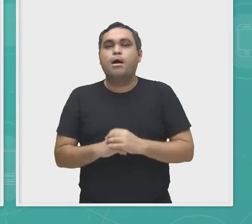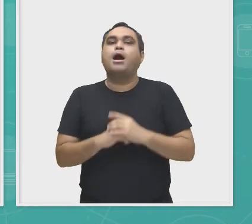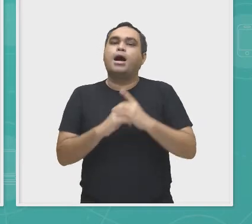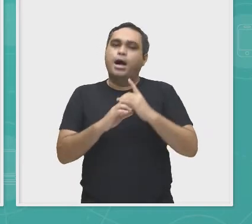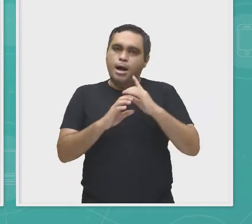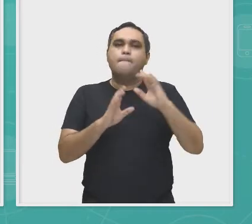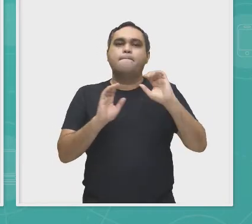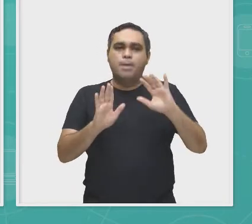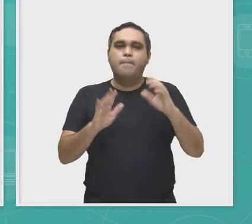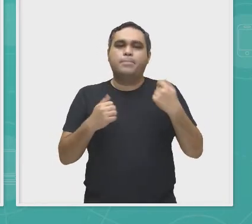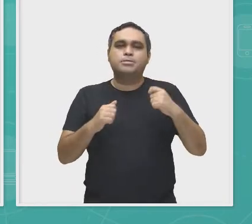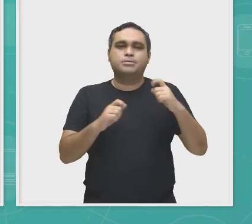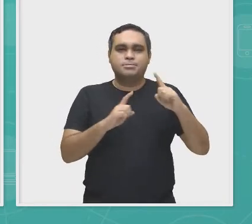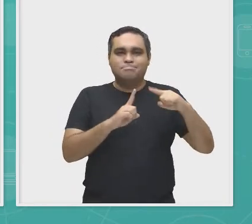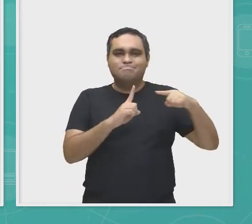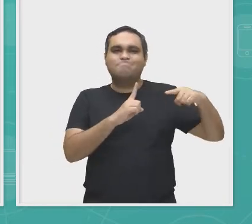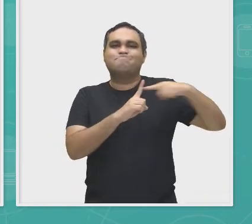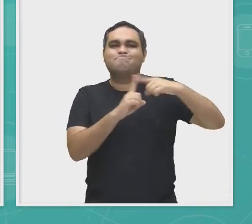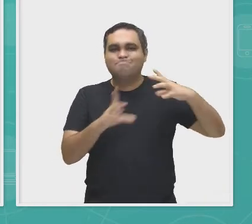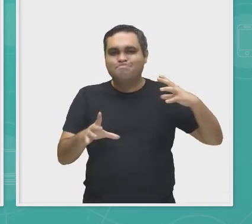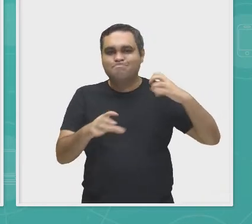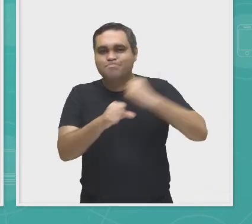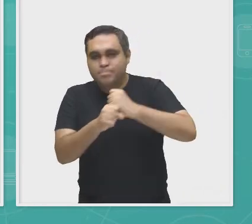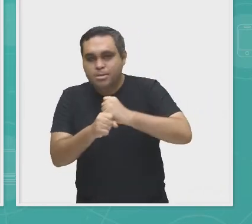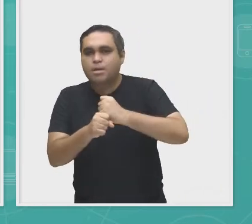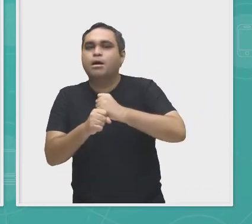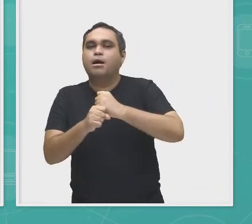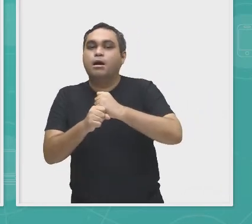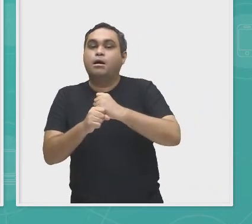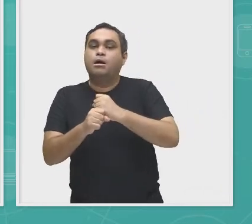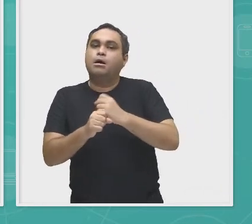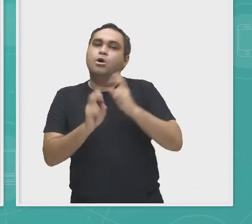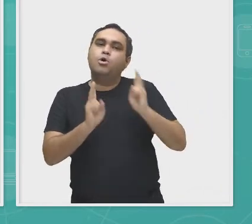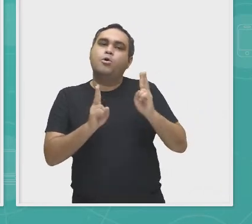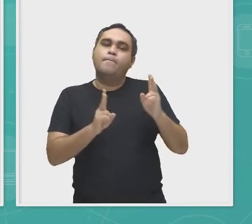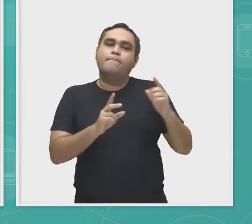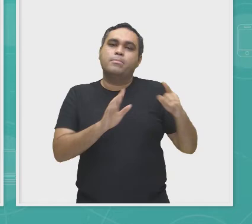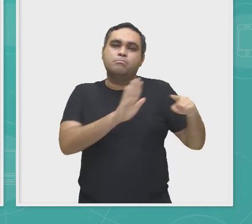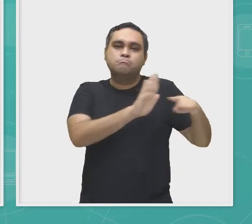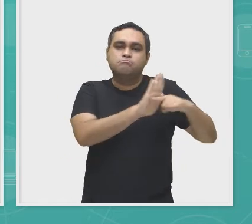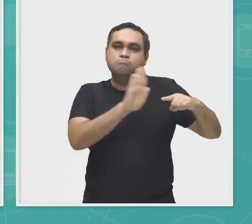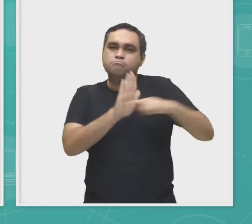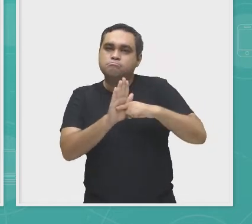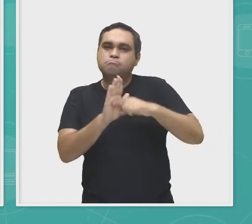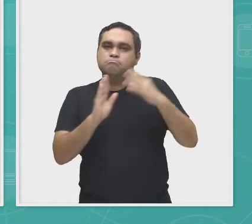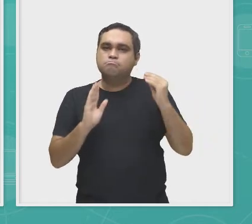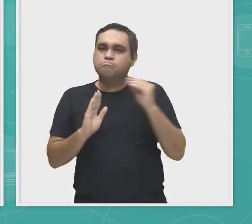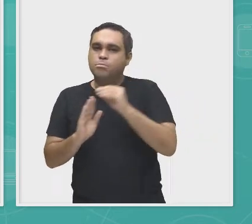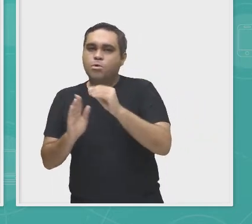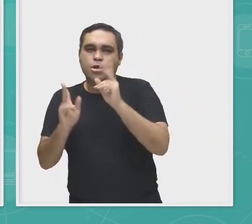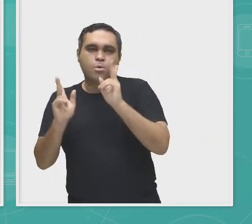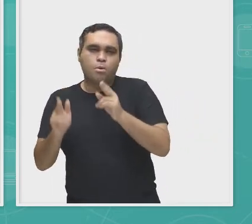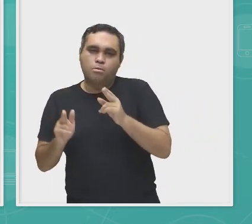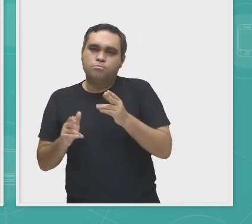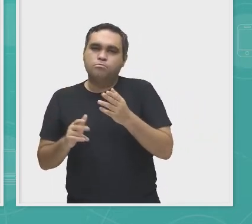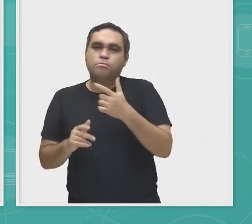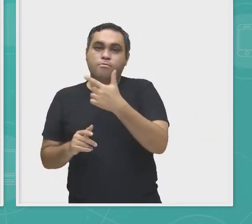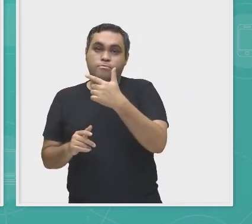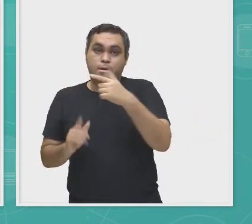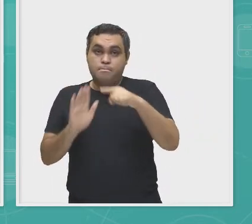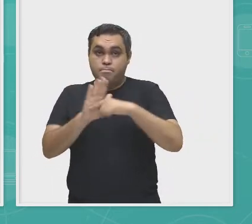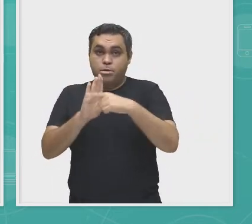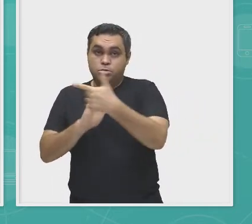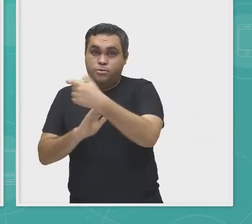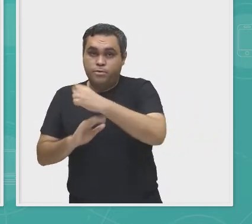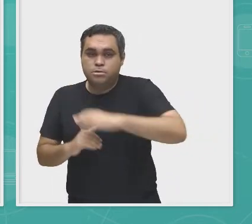Soma e conserva o mesmo sinal. Então vai dar menos 13 mais 7, 20. Outra situação que